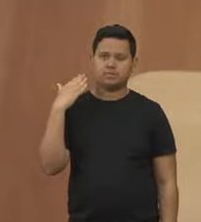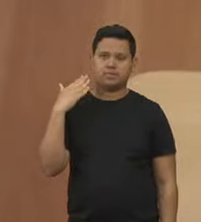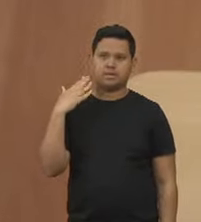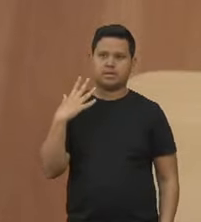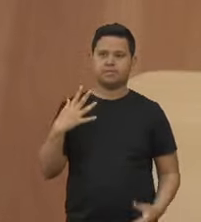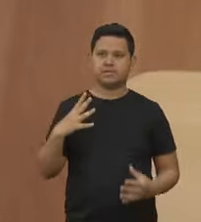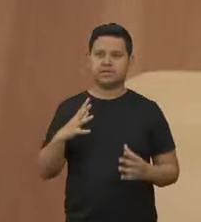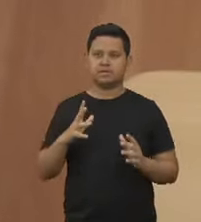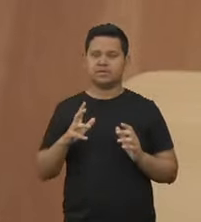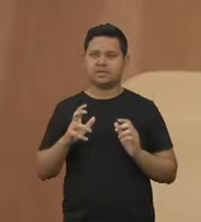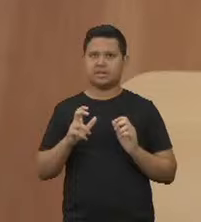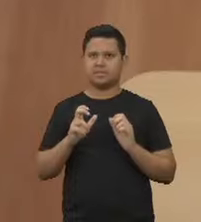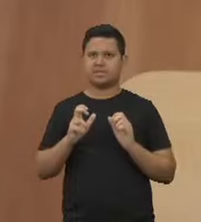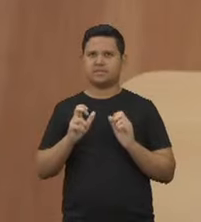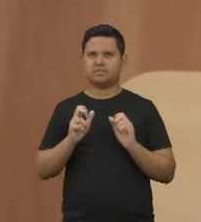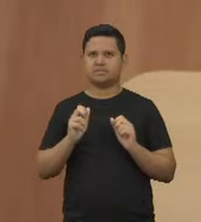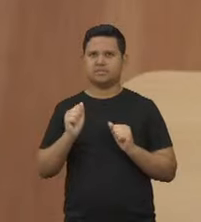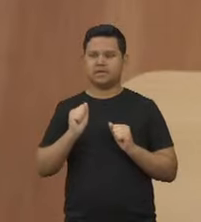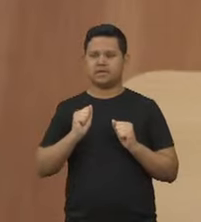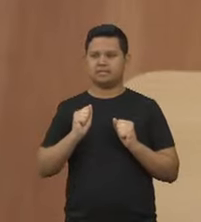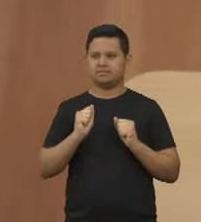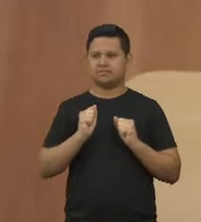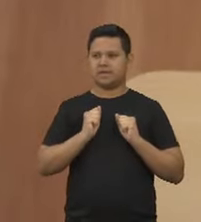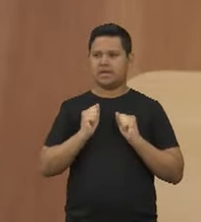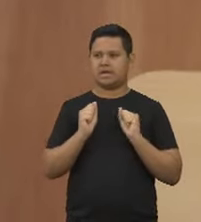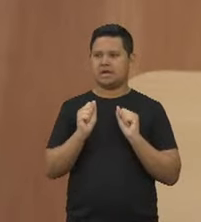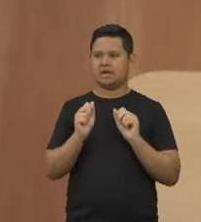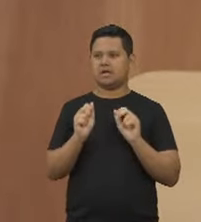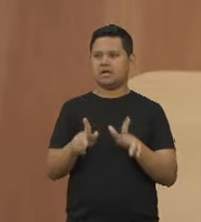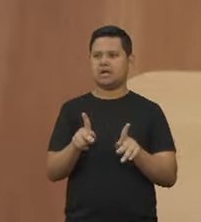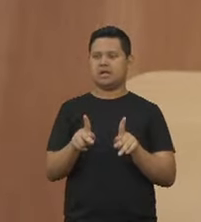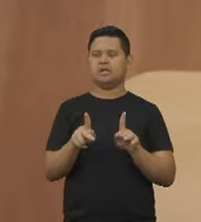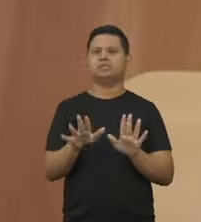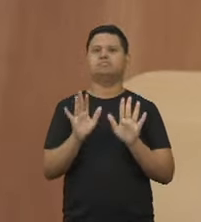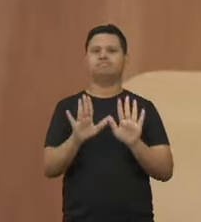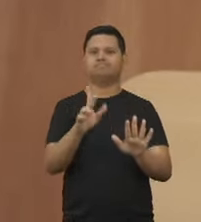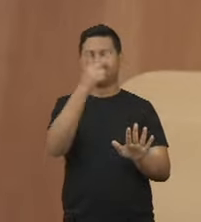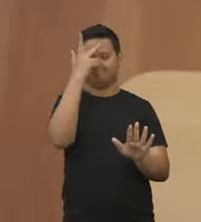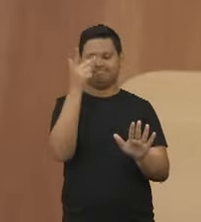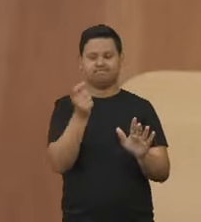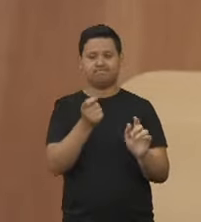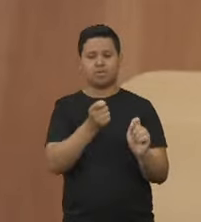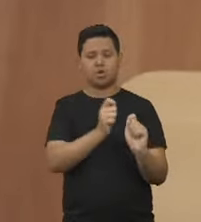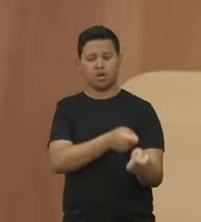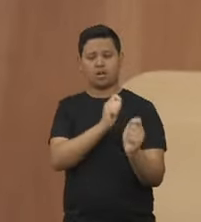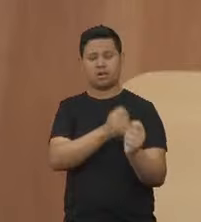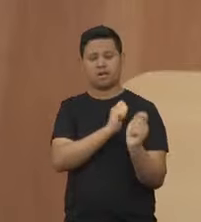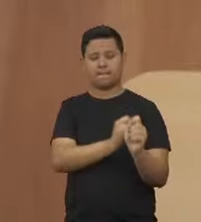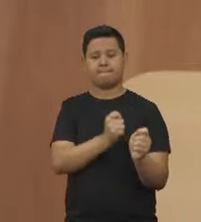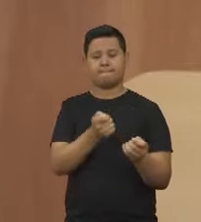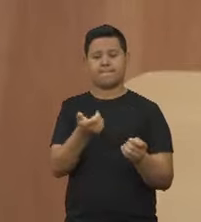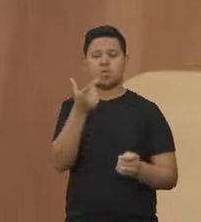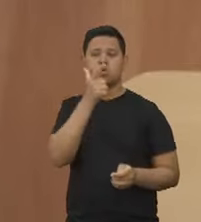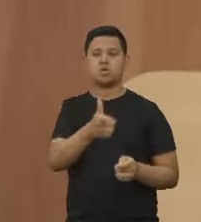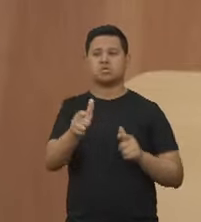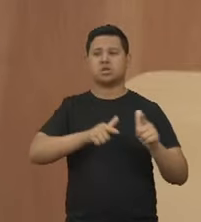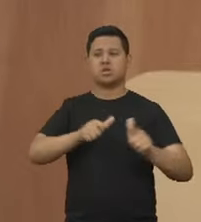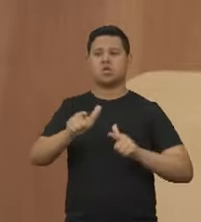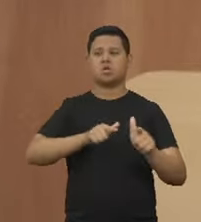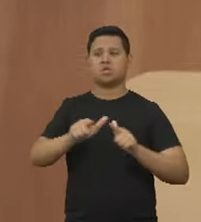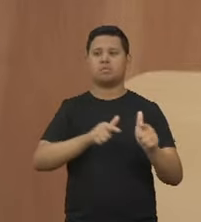que é esposa e filha, que através da carroça o seu Jorge manteve a sua família. Então a gente não pode deixar de